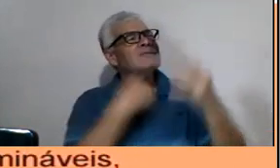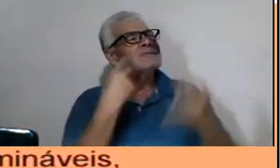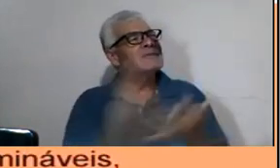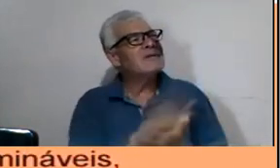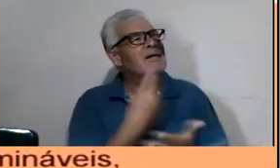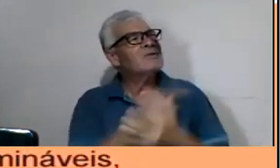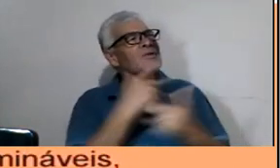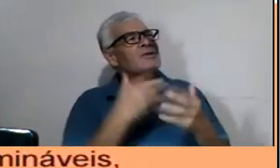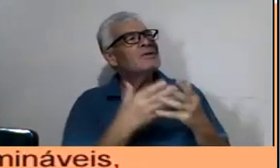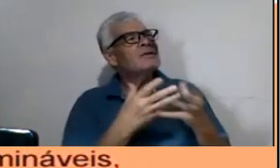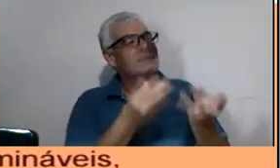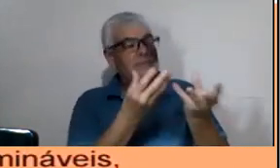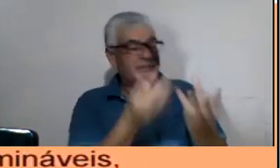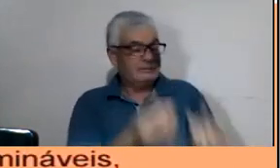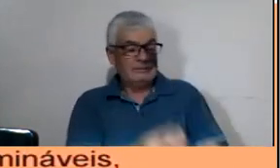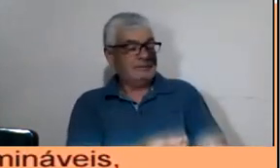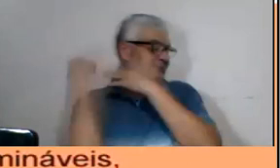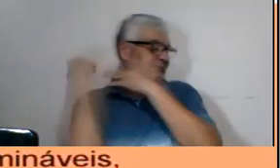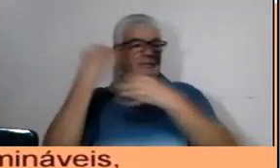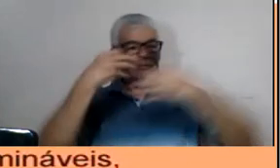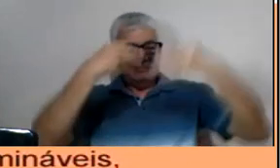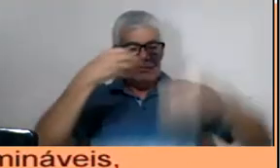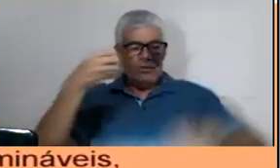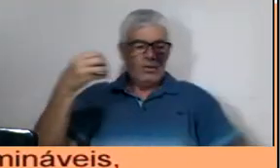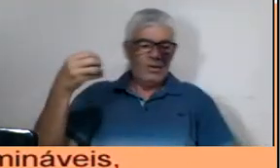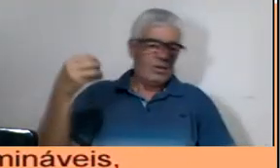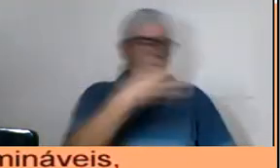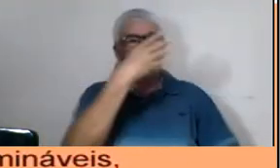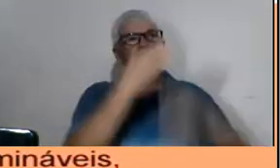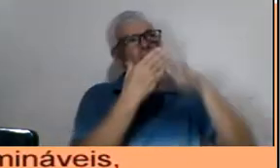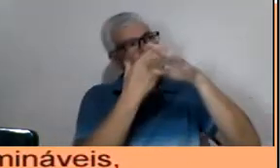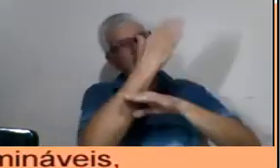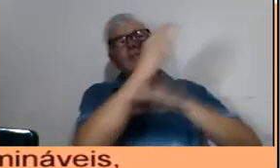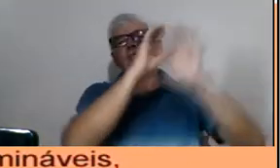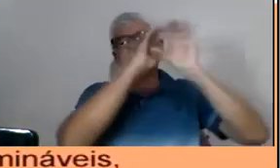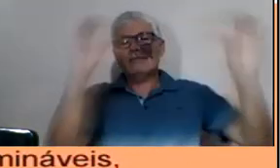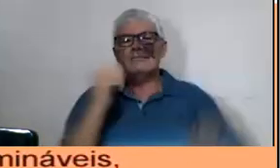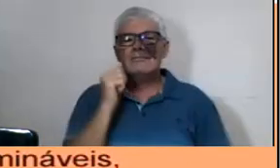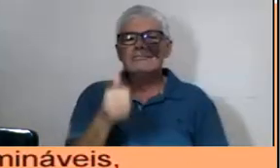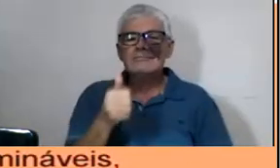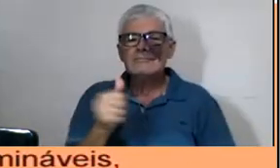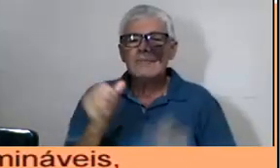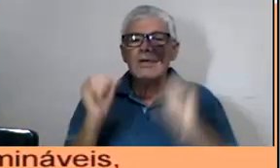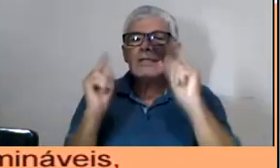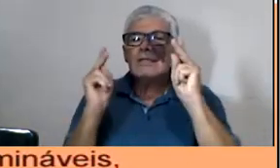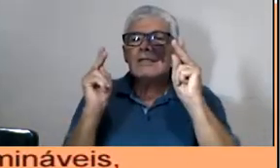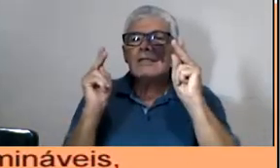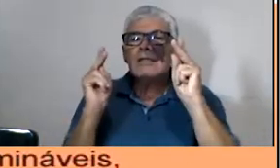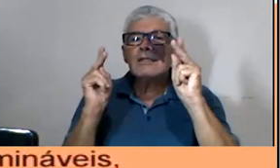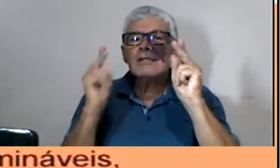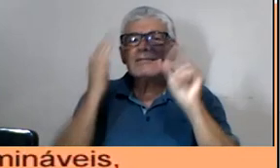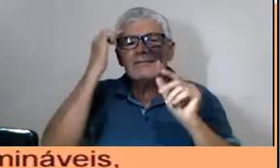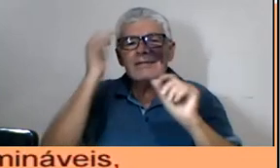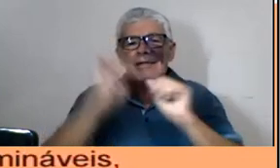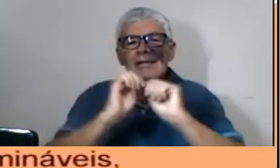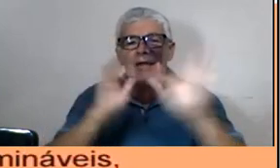templo. E tem uma passagem lá de Ageu 1, de 3 a 6, que